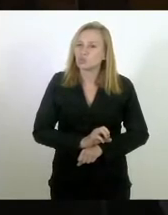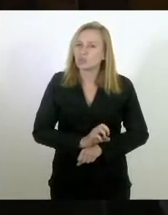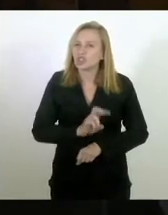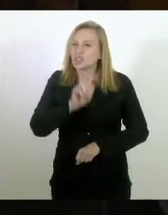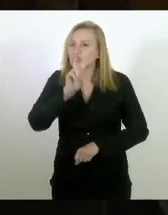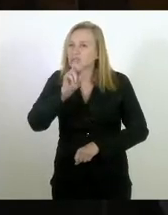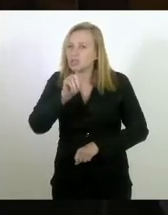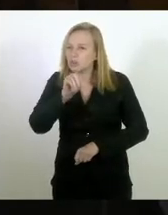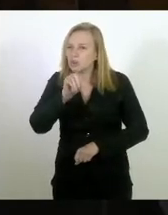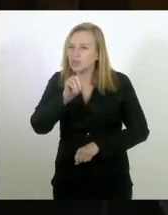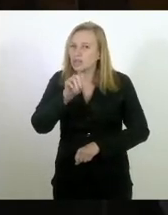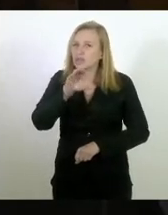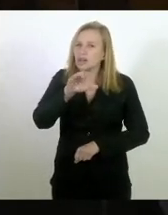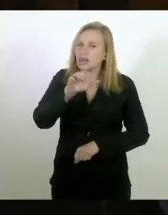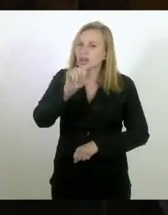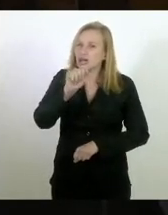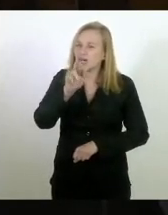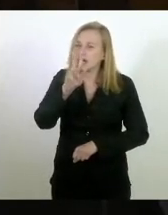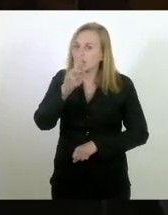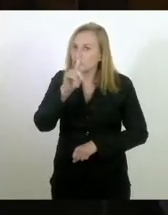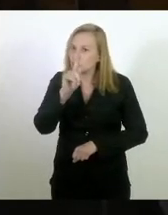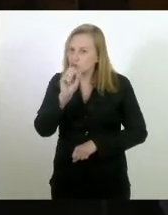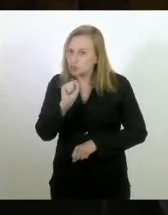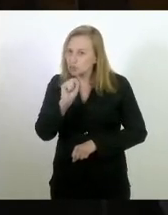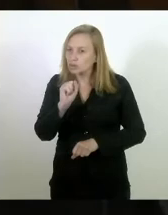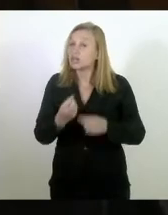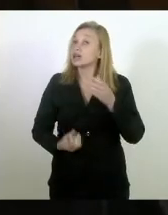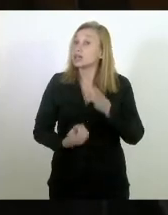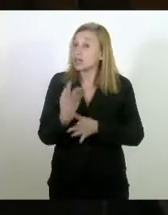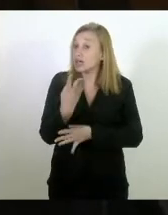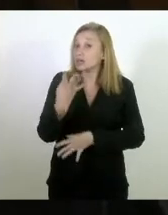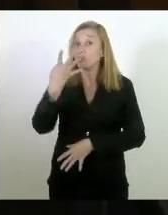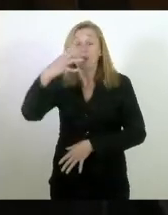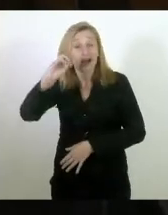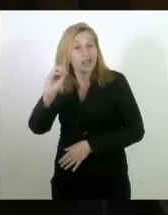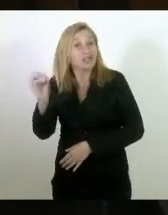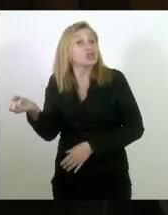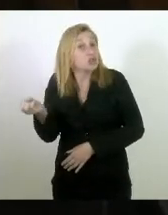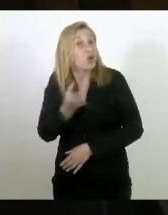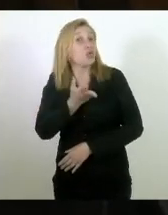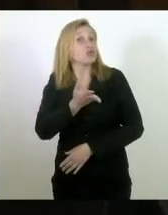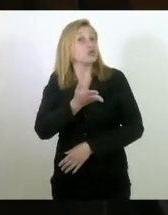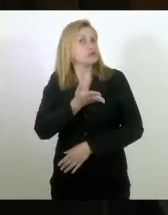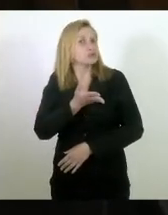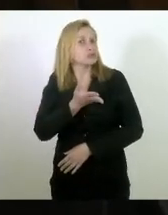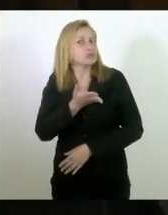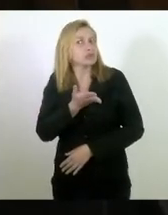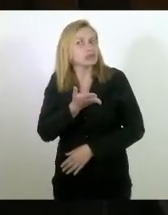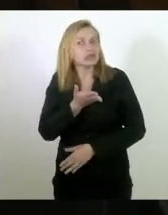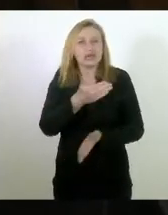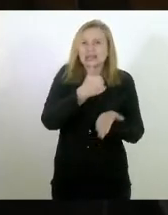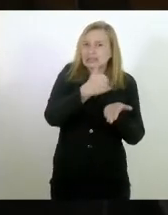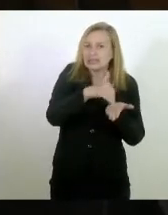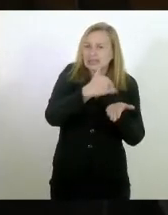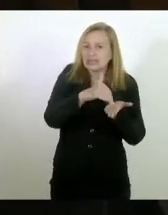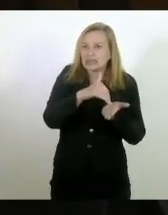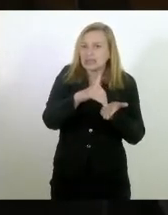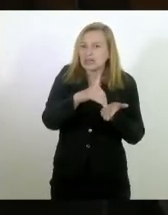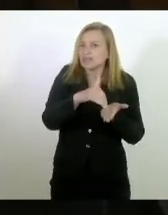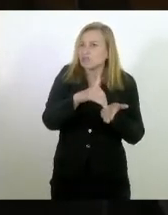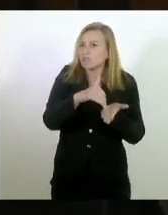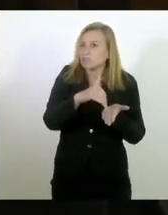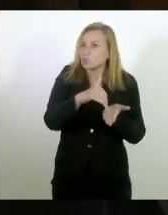50 cargos e criado 40 novos vai ser uma secretaria